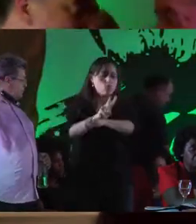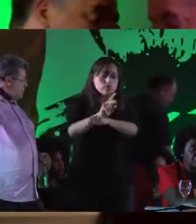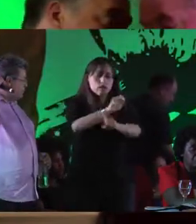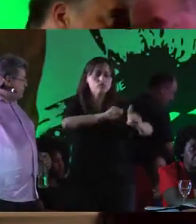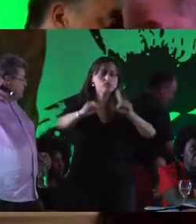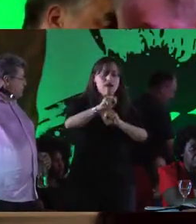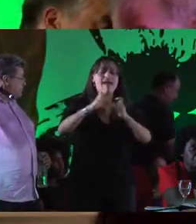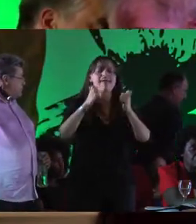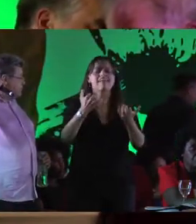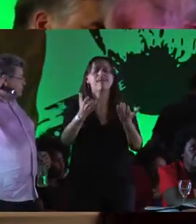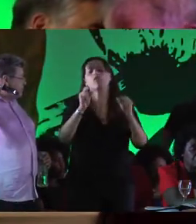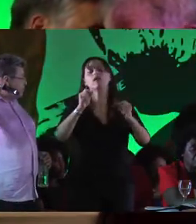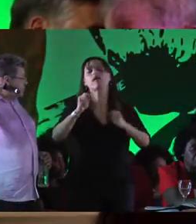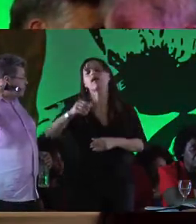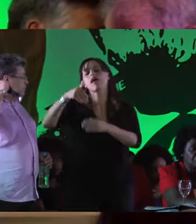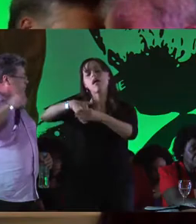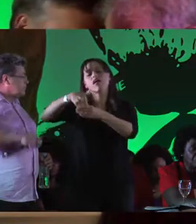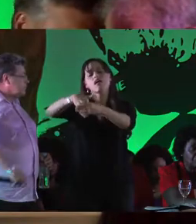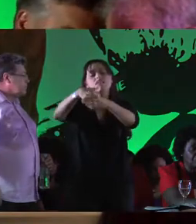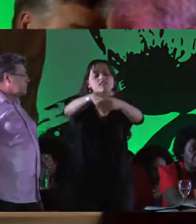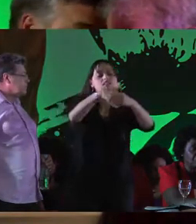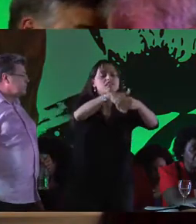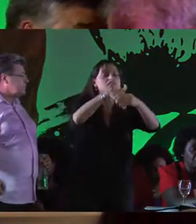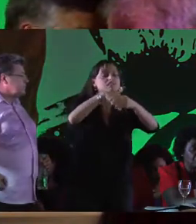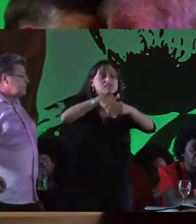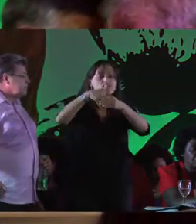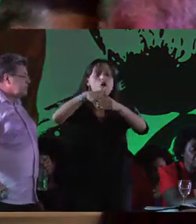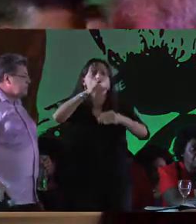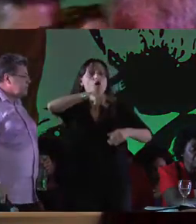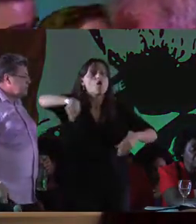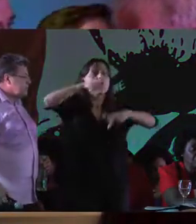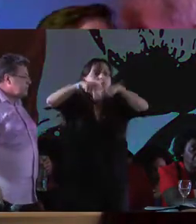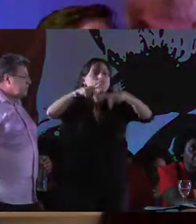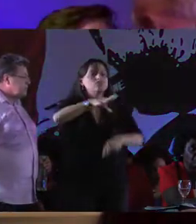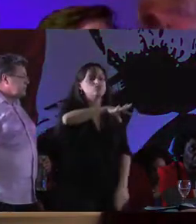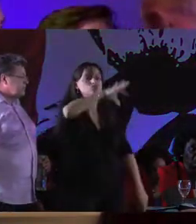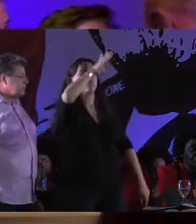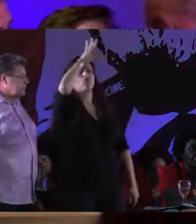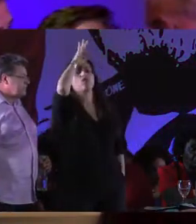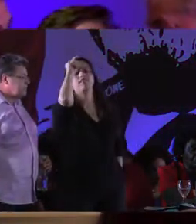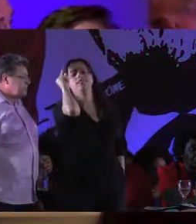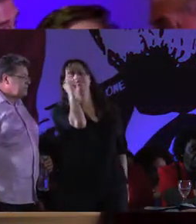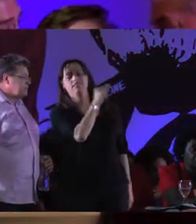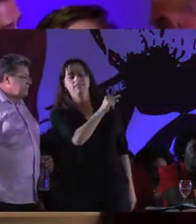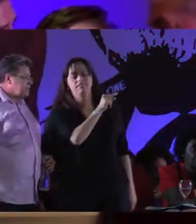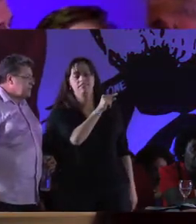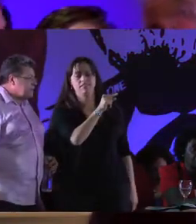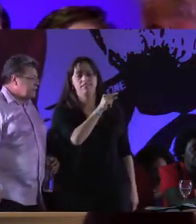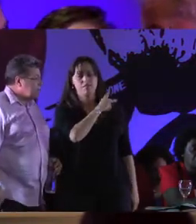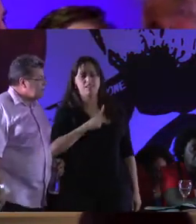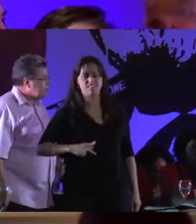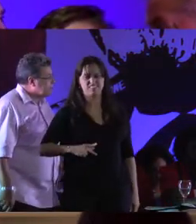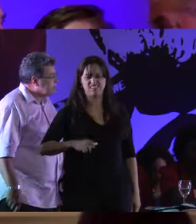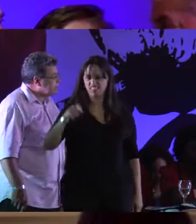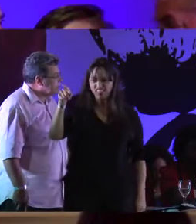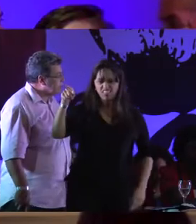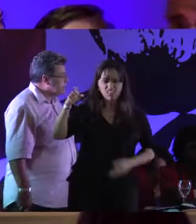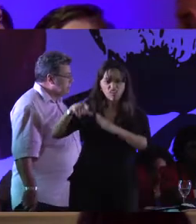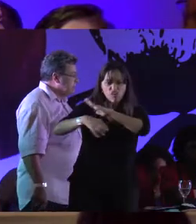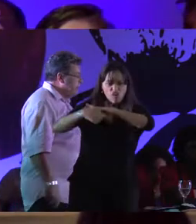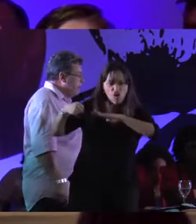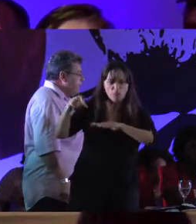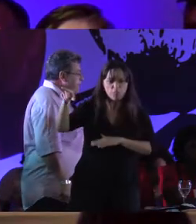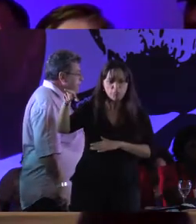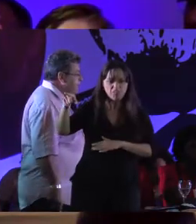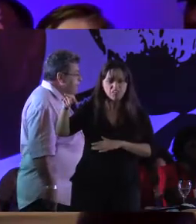um presidente eleito pelo povo, não um golpista que está hoje no poder sem nenhum motivo.